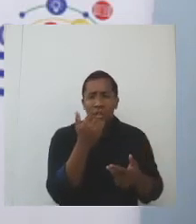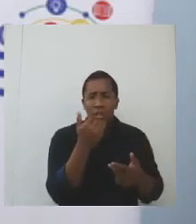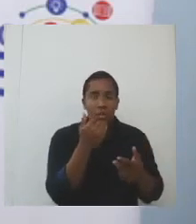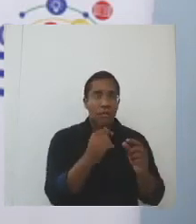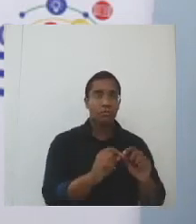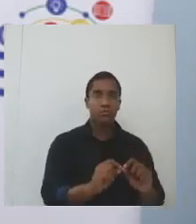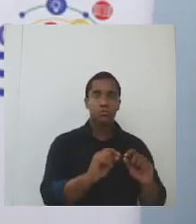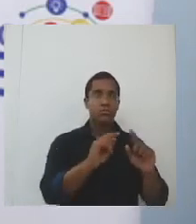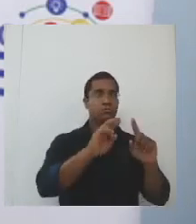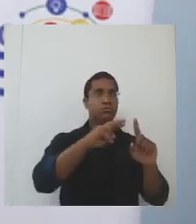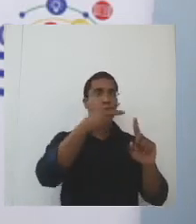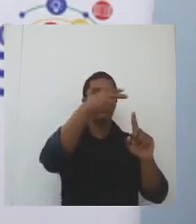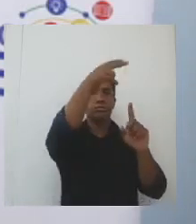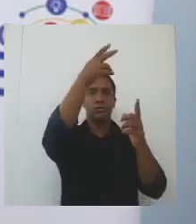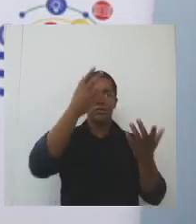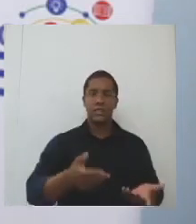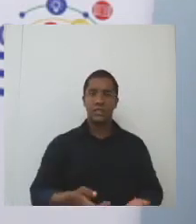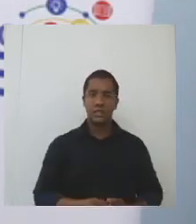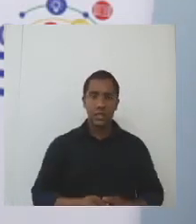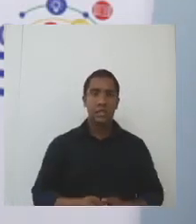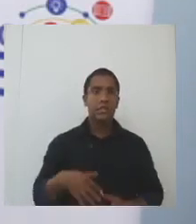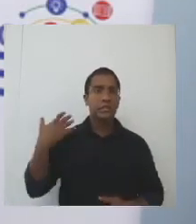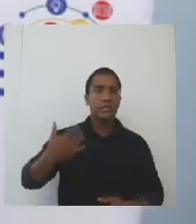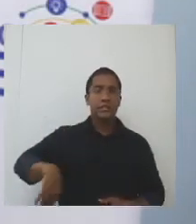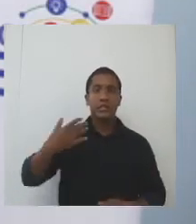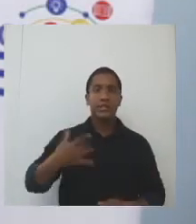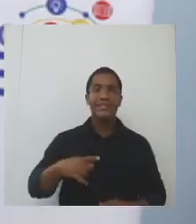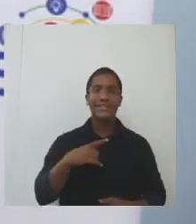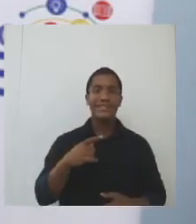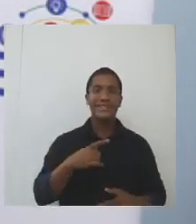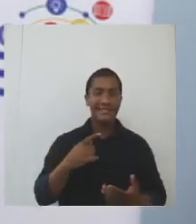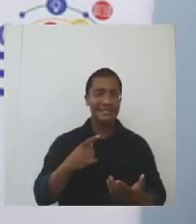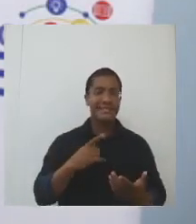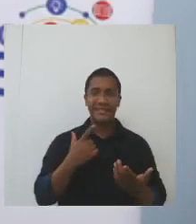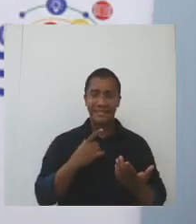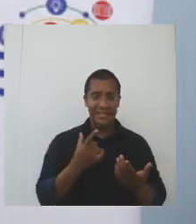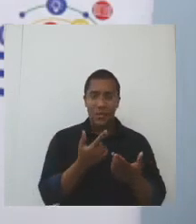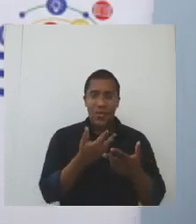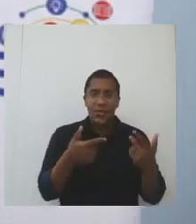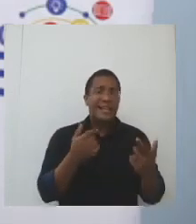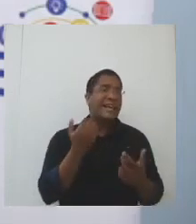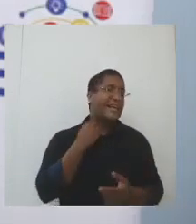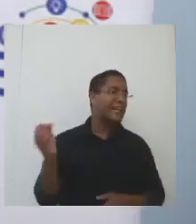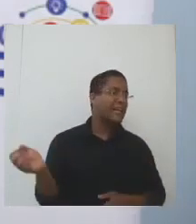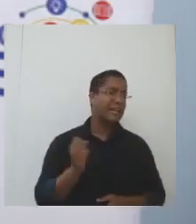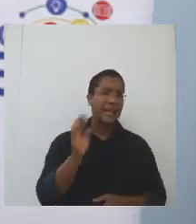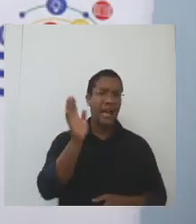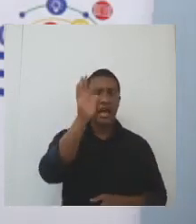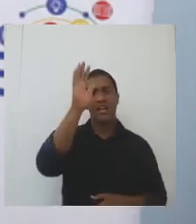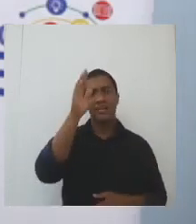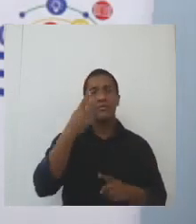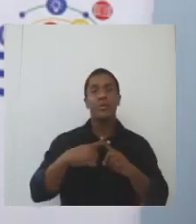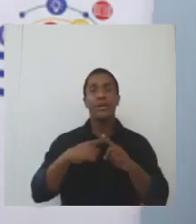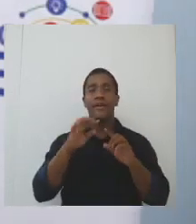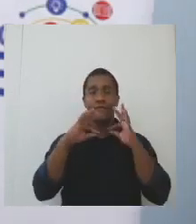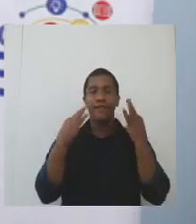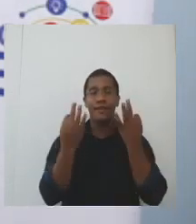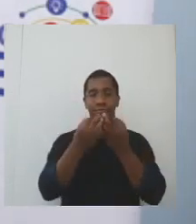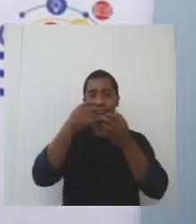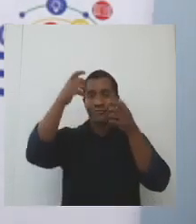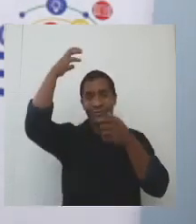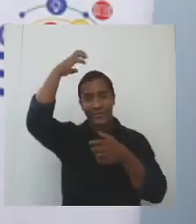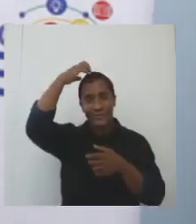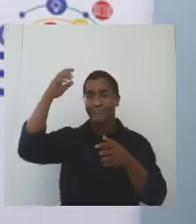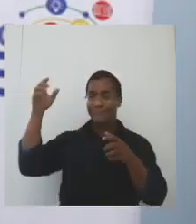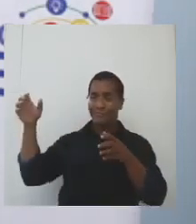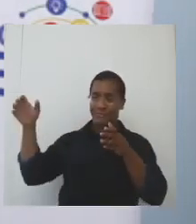subiu assustadoramente. Nós vamos ter um alto custo de vida com a chegada da família real, tá certo? Aí, ó, as